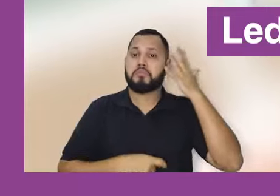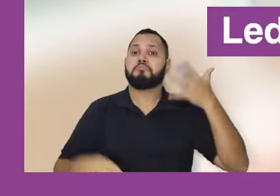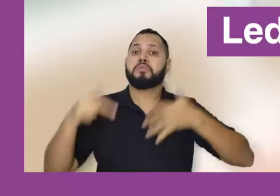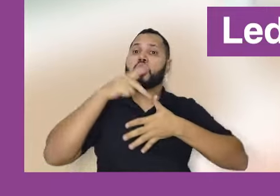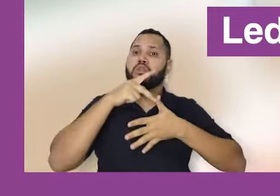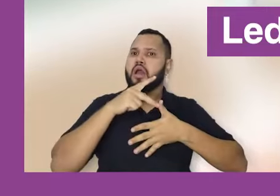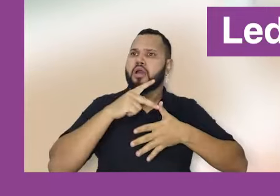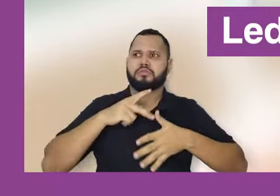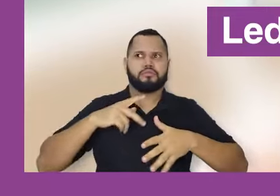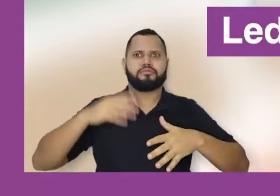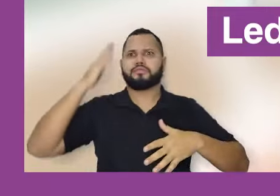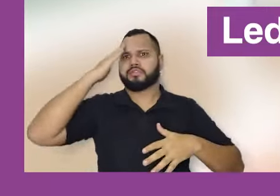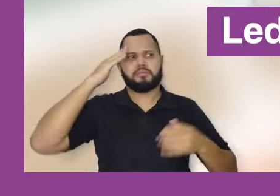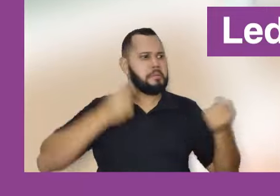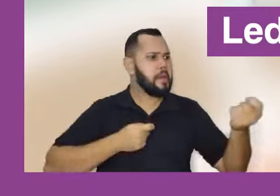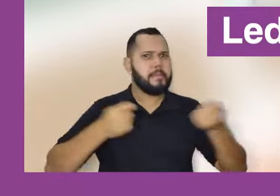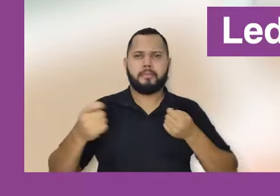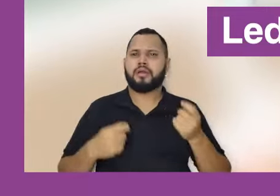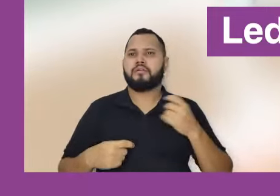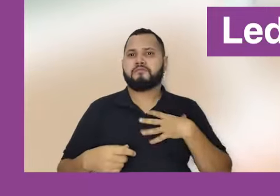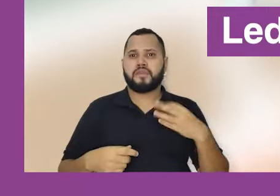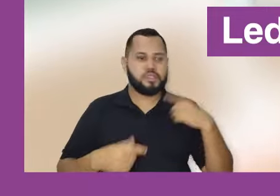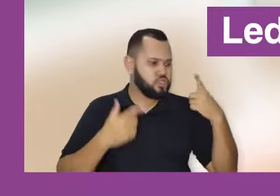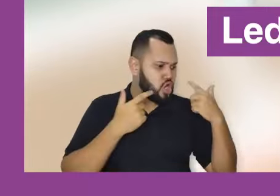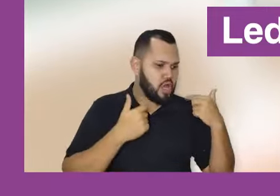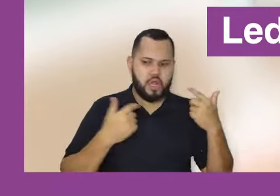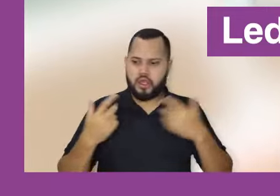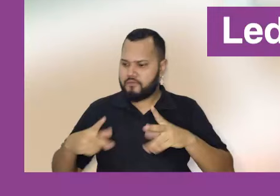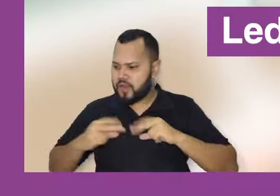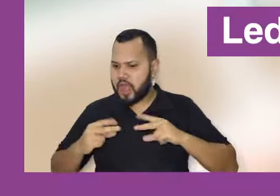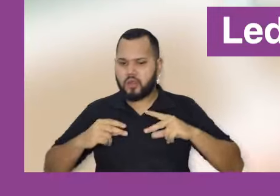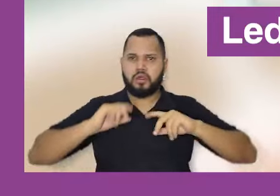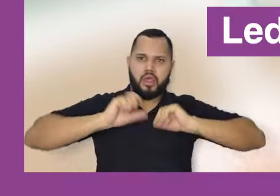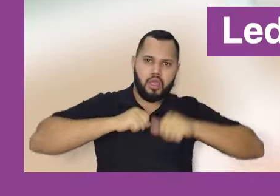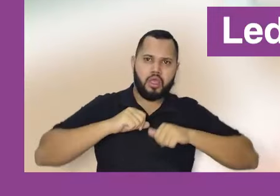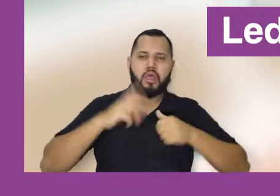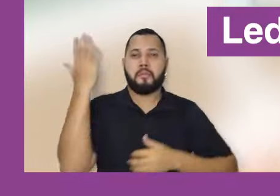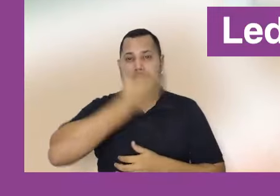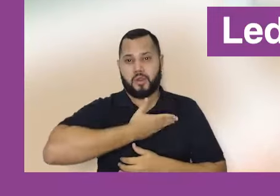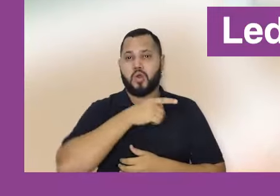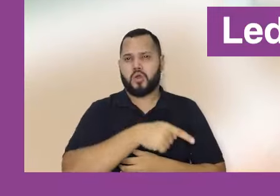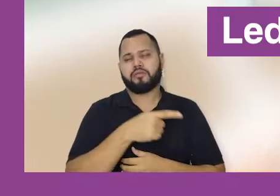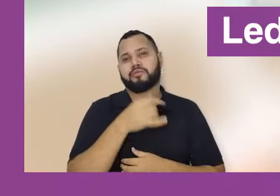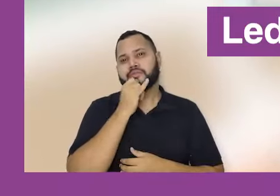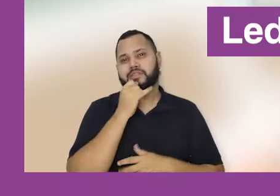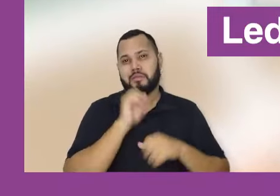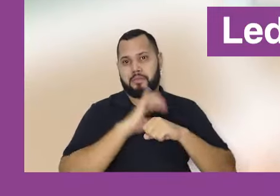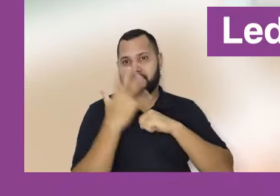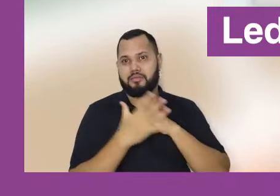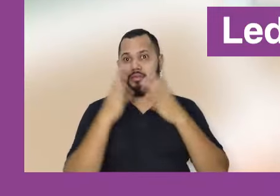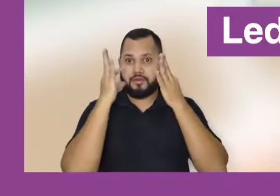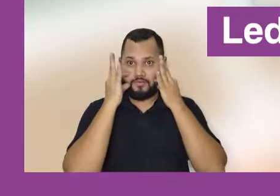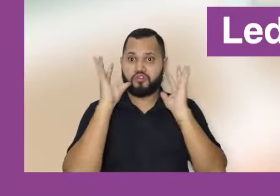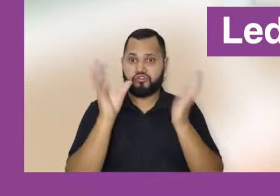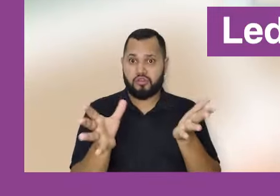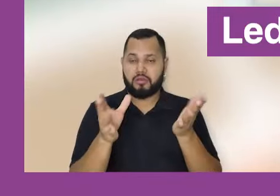prioridades como ninguém né quem tem um filho em casa chorando dois e fralda para trocar isso ficou muito presente na pandemia Então